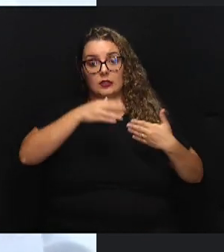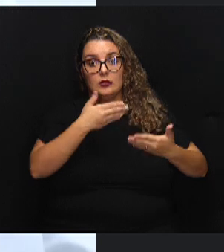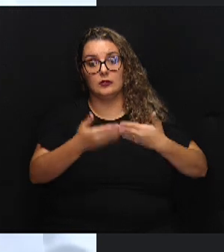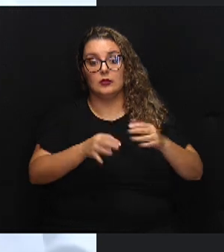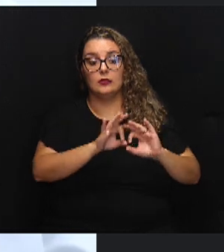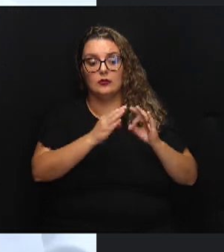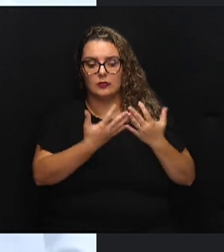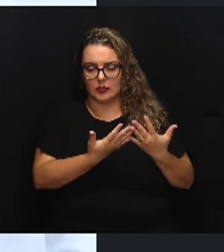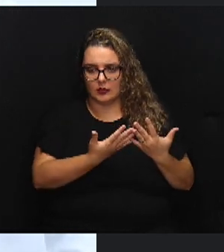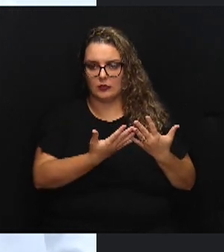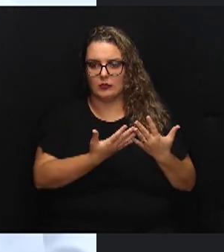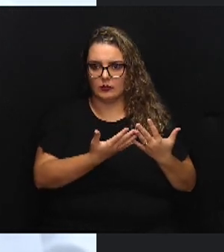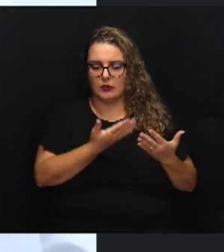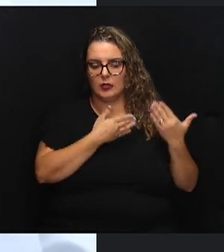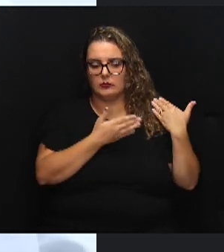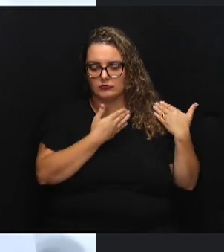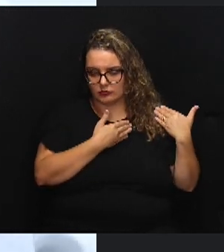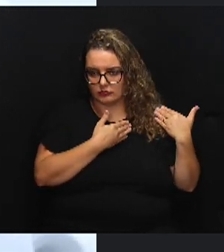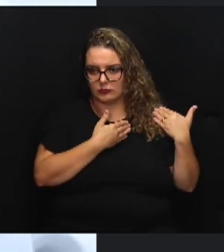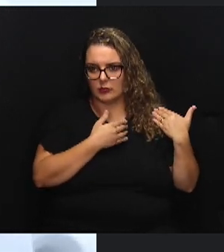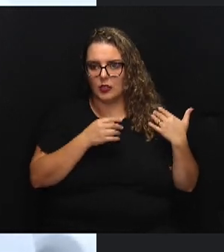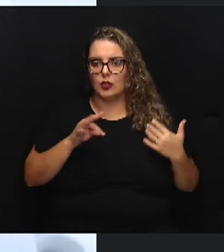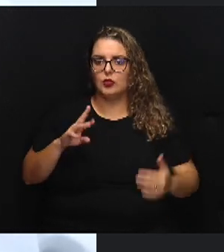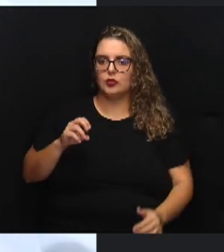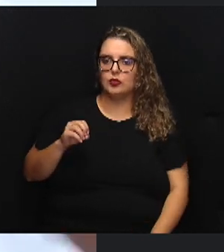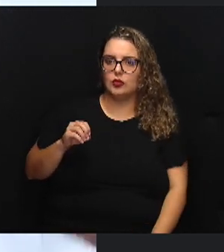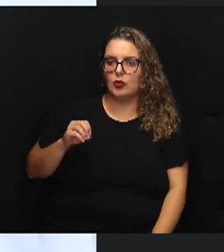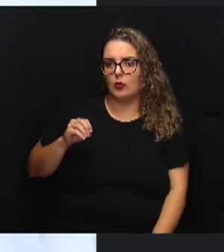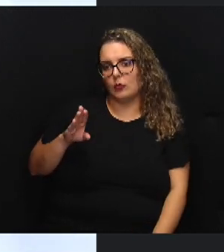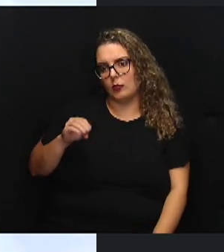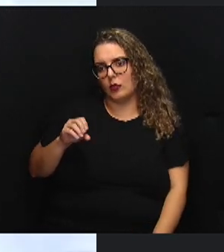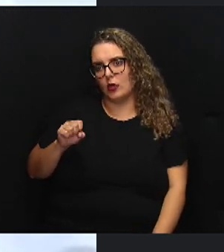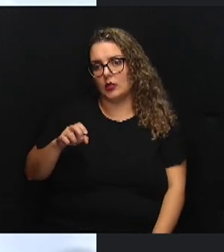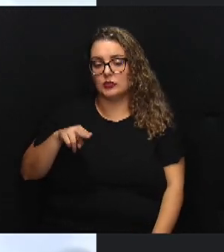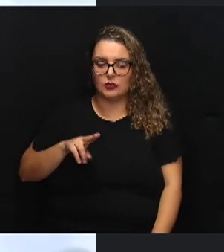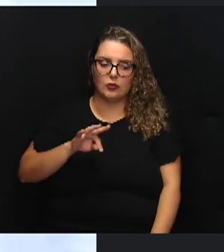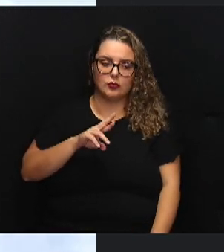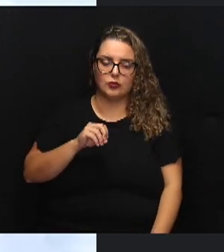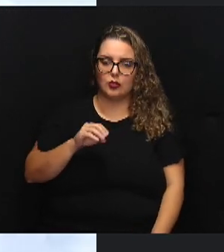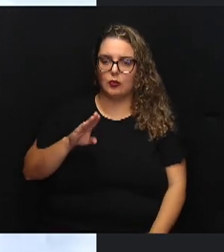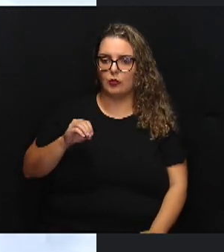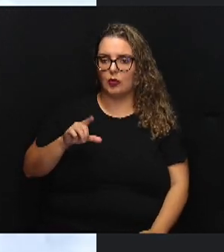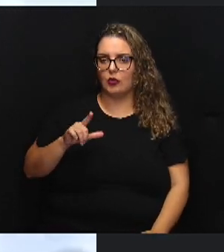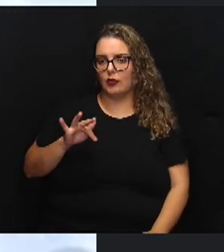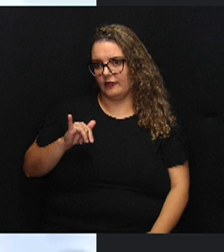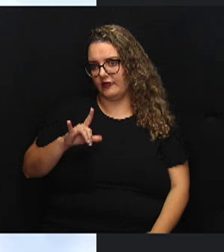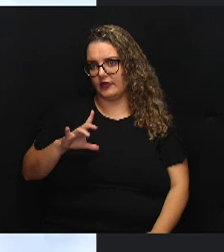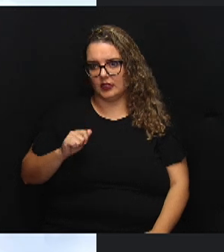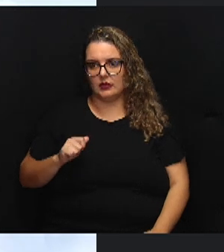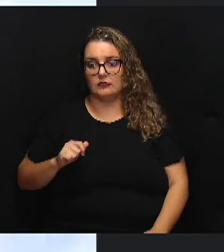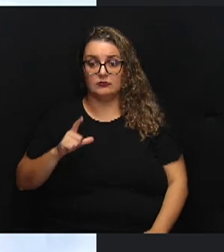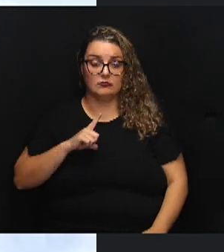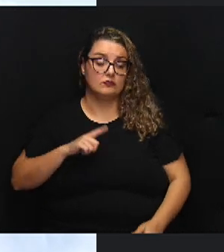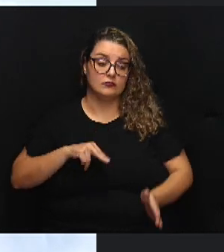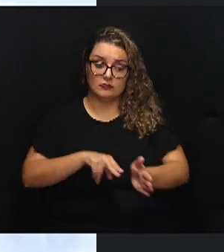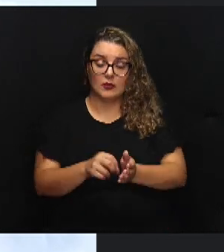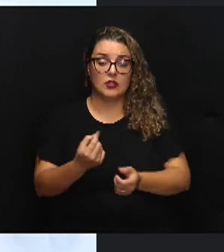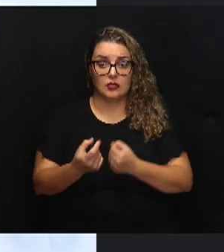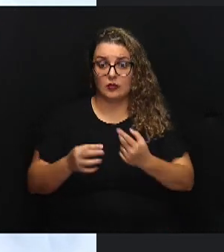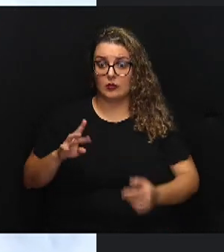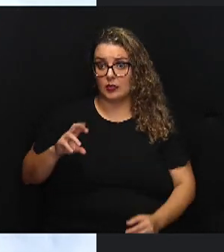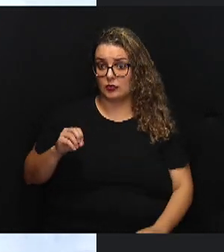familiar, ou de trombose, ou de trombofilia. Pode ser que algum parente próximo tenha feito o diagnóstico de alguma